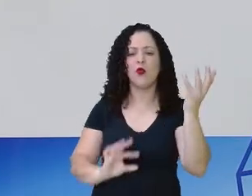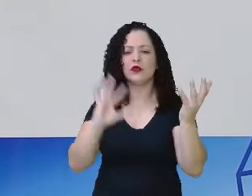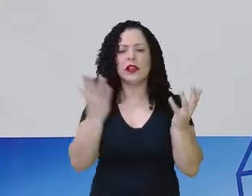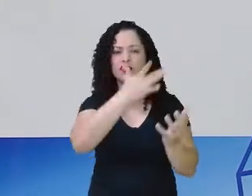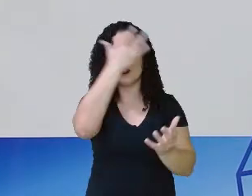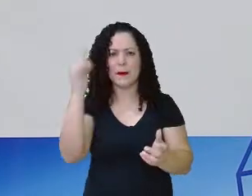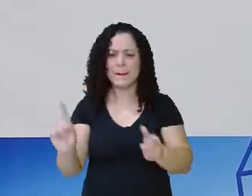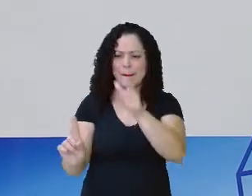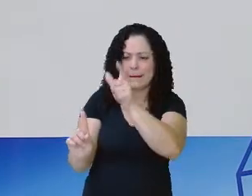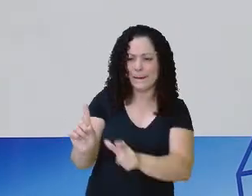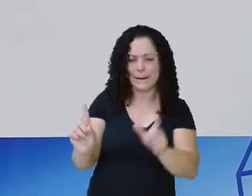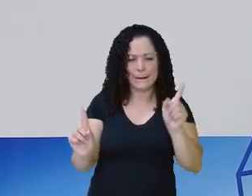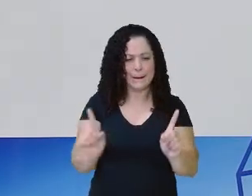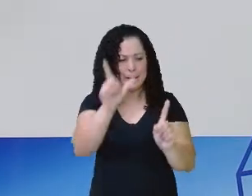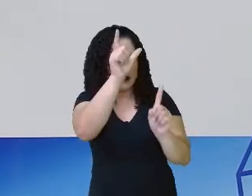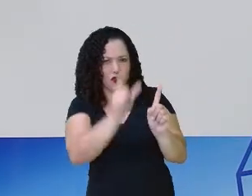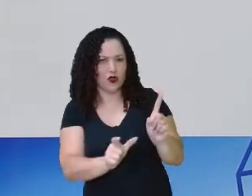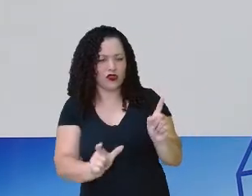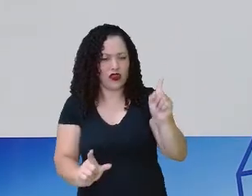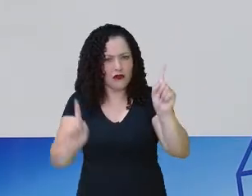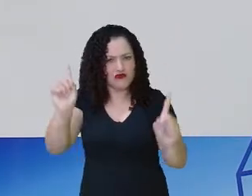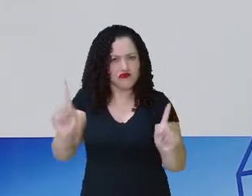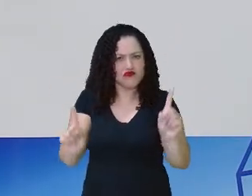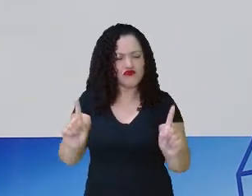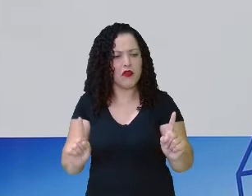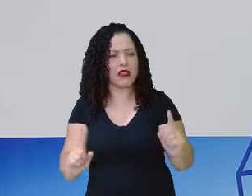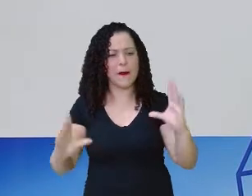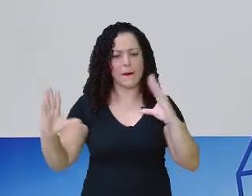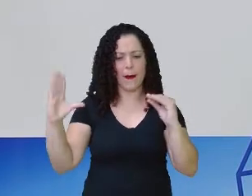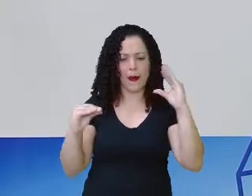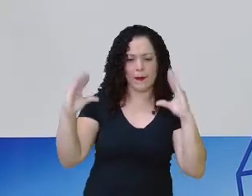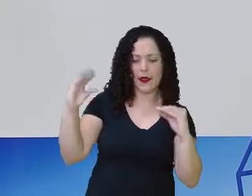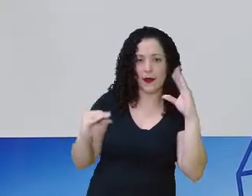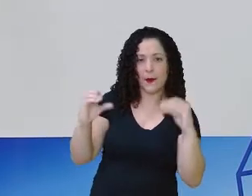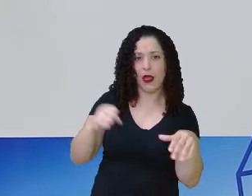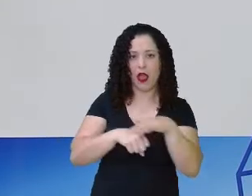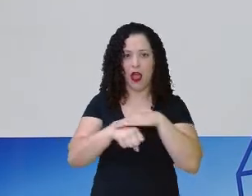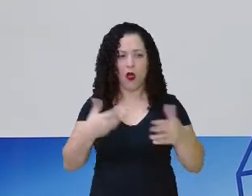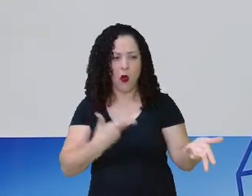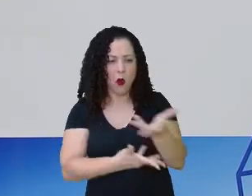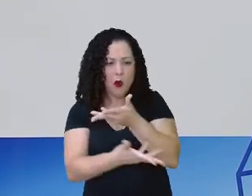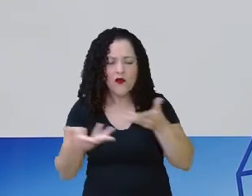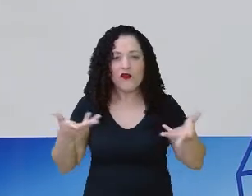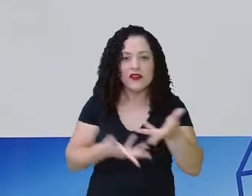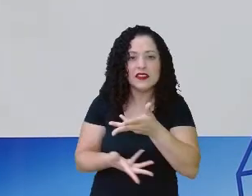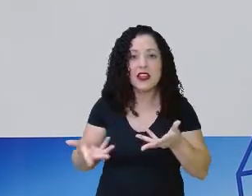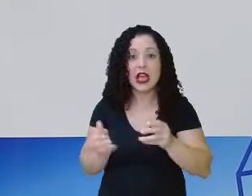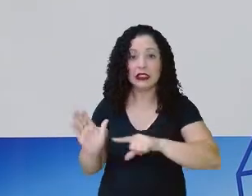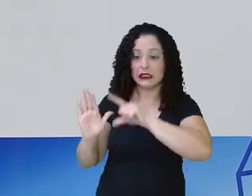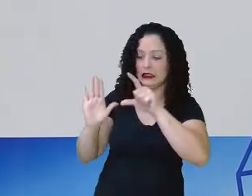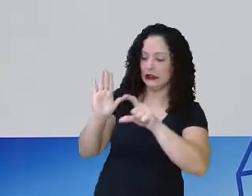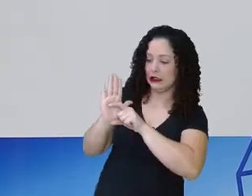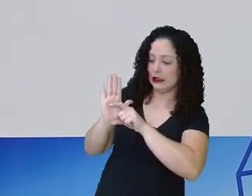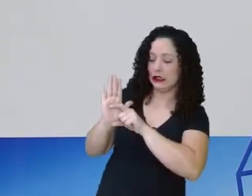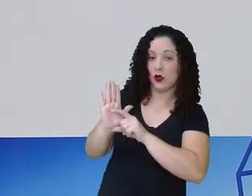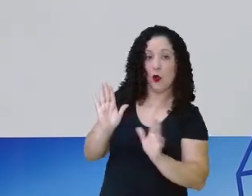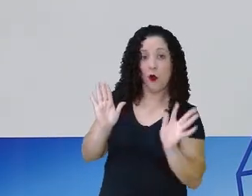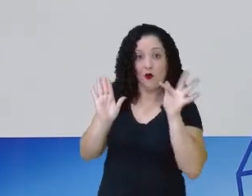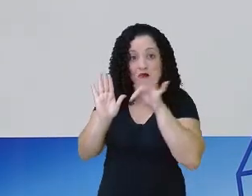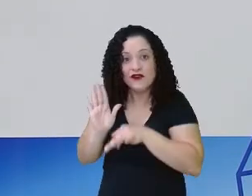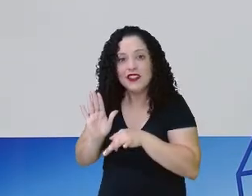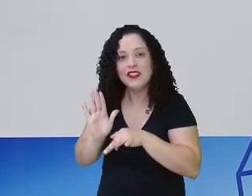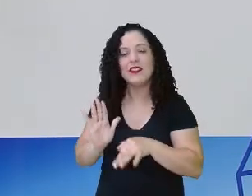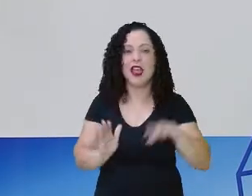dialogando, tentando resolver o problema. E, por fim, a situação final, que é onde tudo se esclarece, tudo se